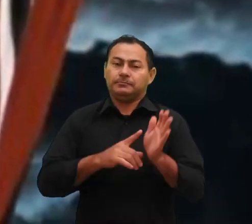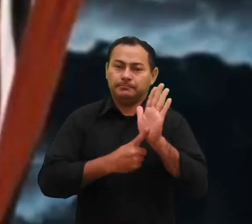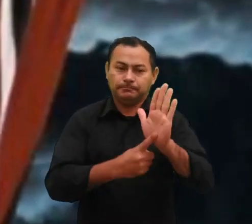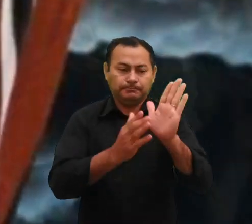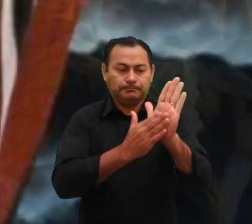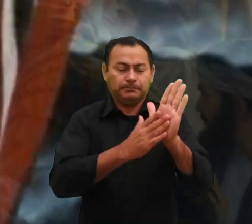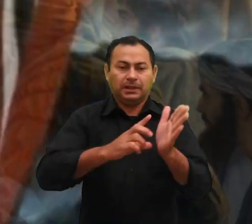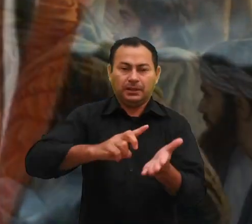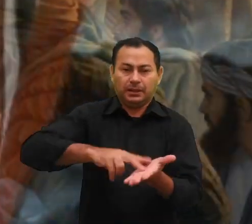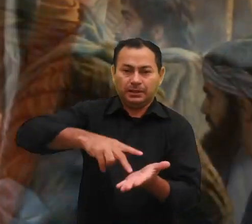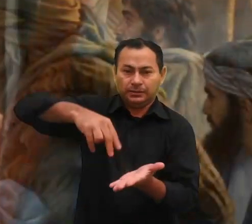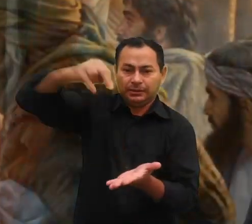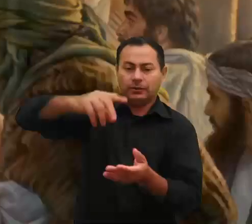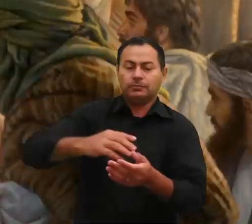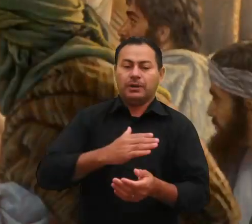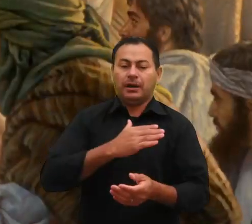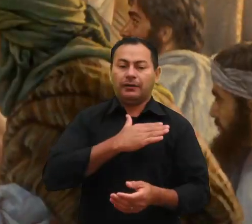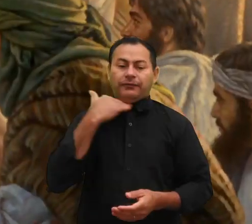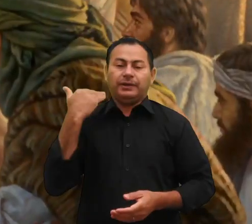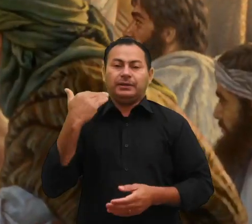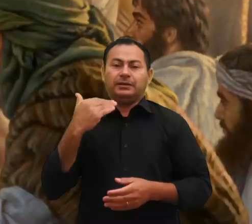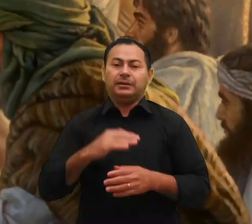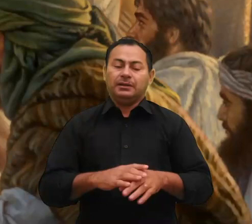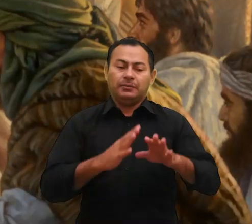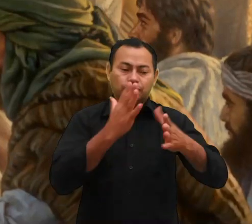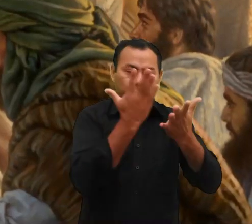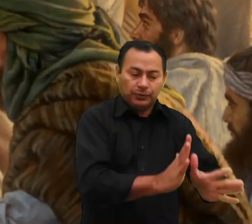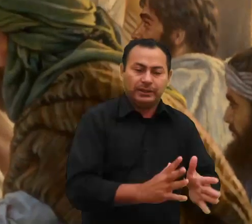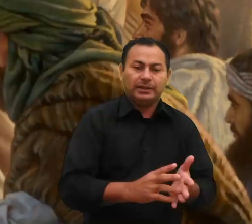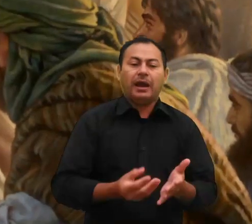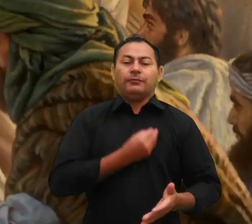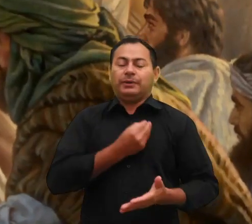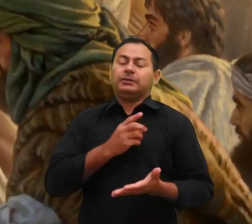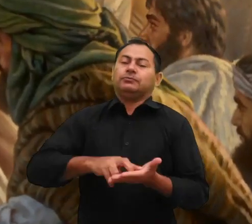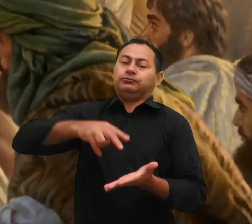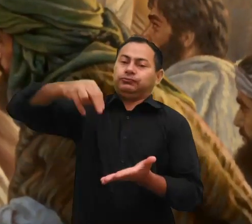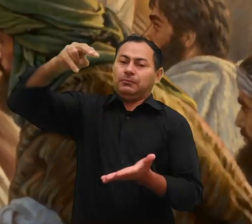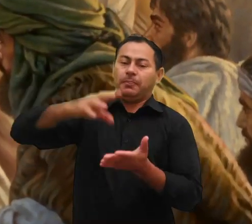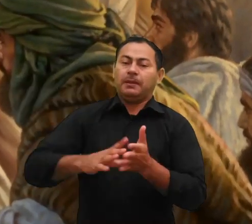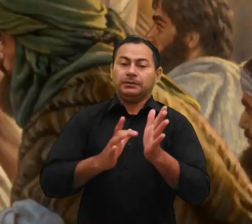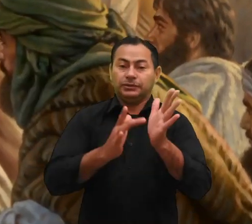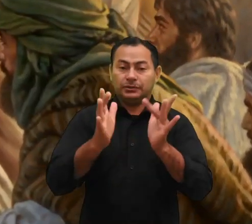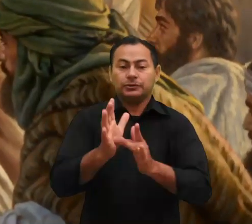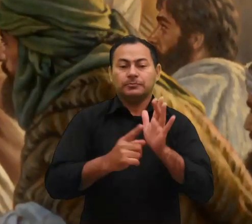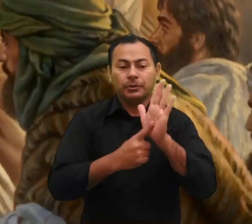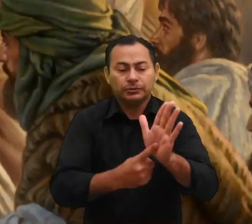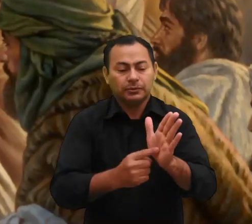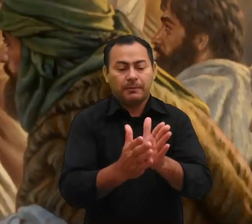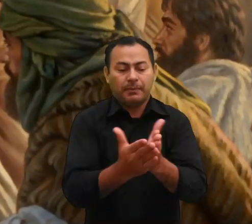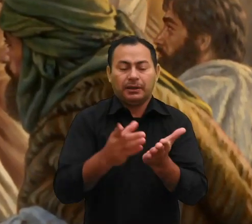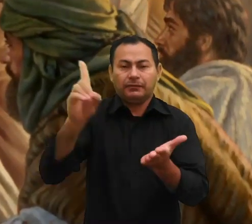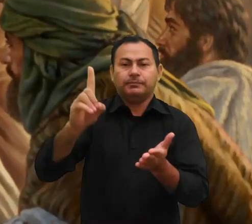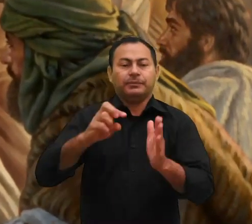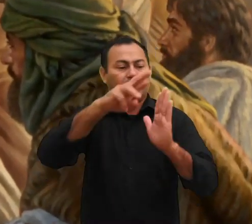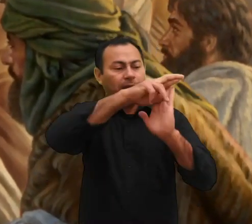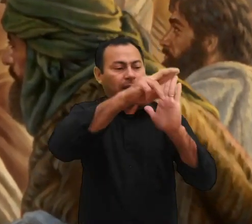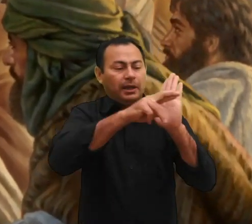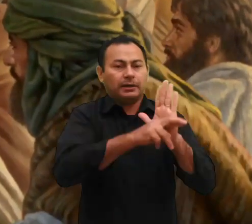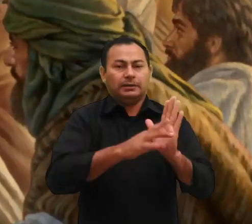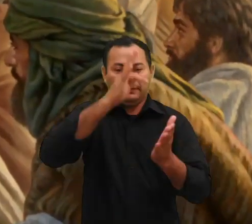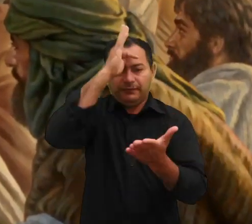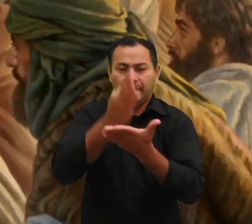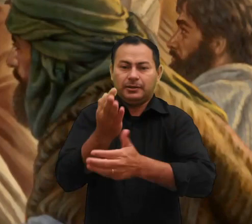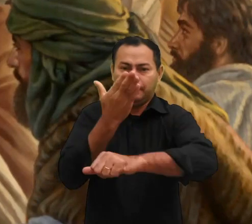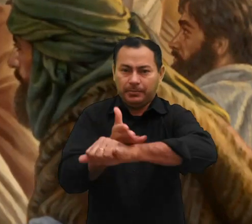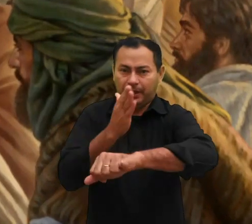a ressurreição e a vida após a morte. Mais uma vez, Jesus mostrou a sua autoridade através das Escrituras e mostrou que elas eram sua regra